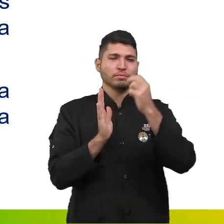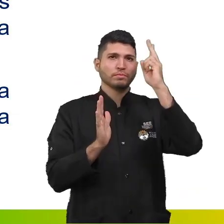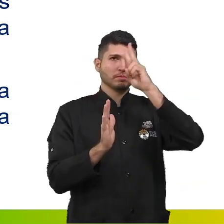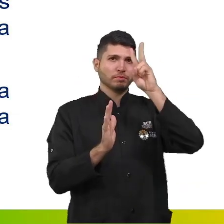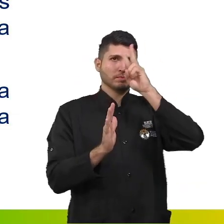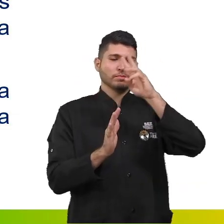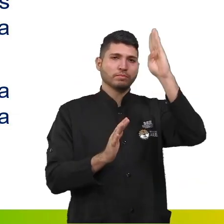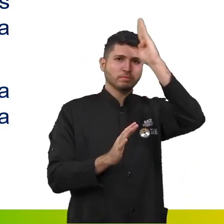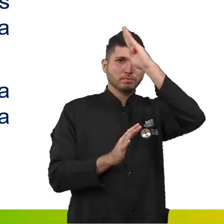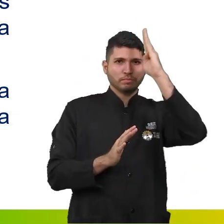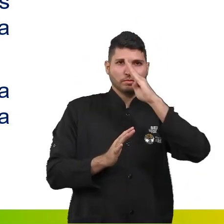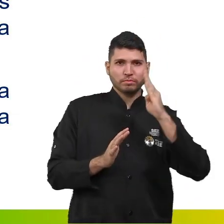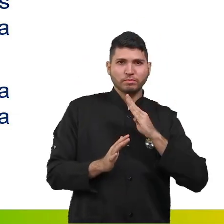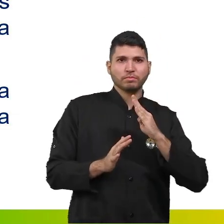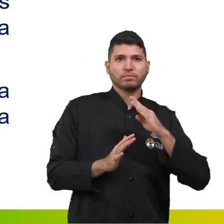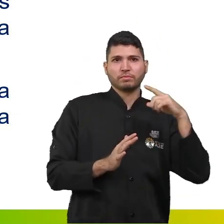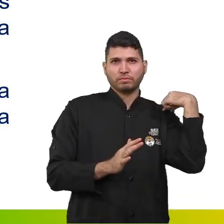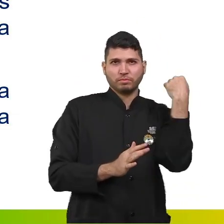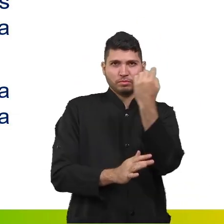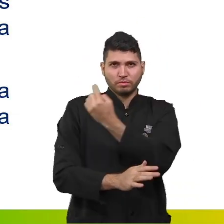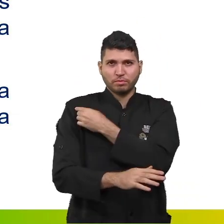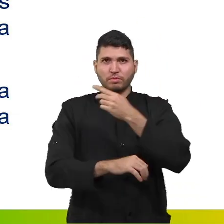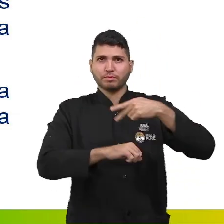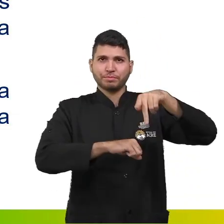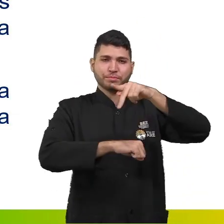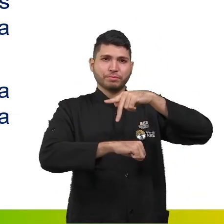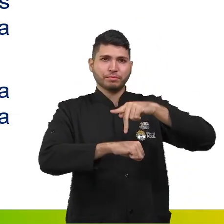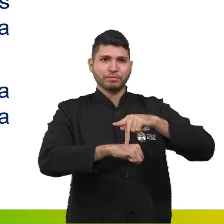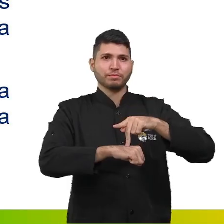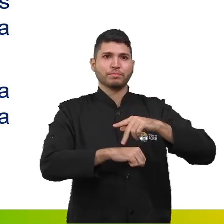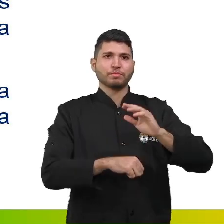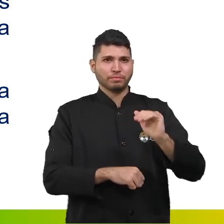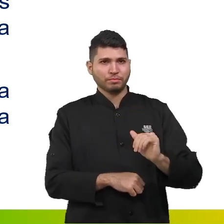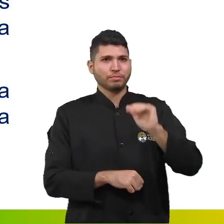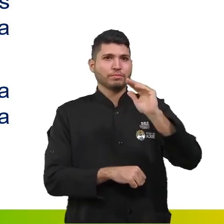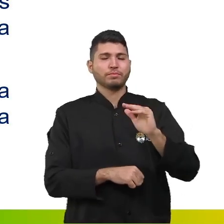nossa história. Nós tivemos mais de